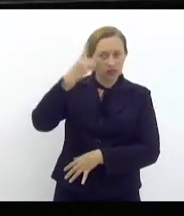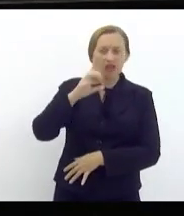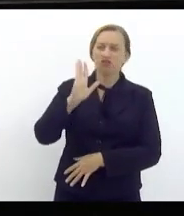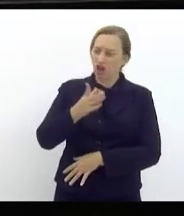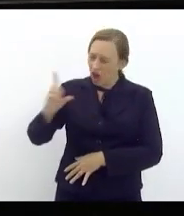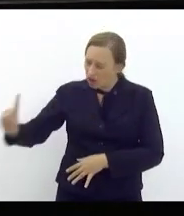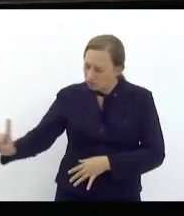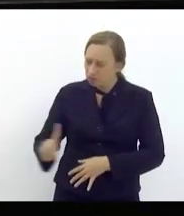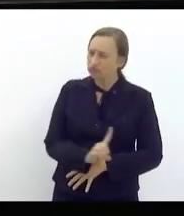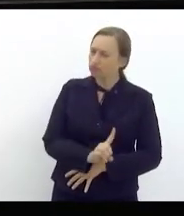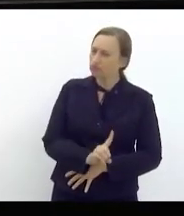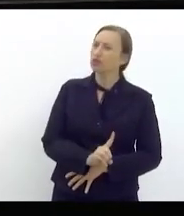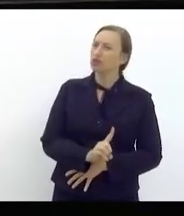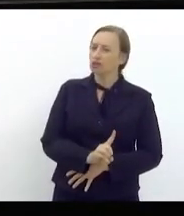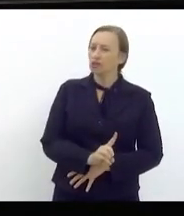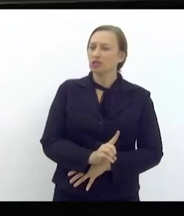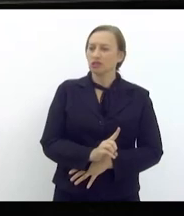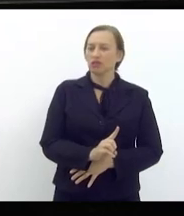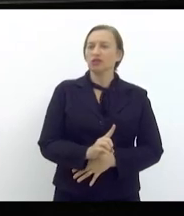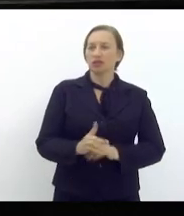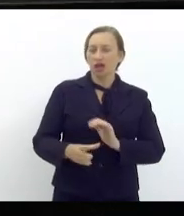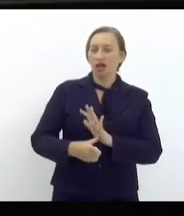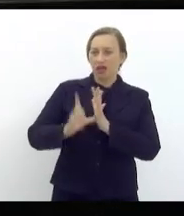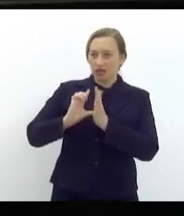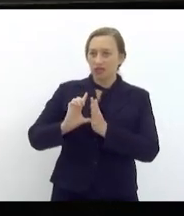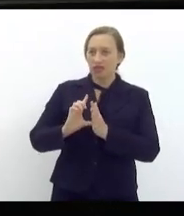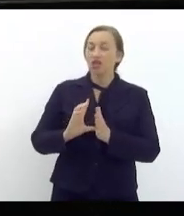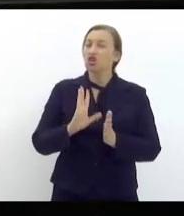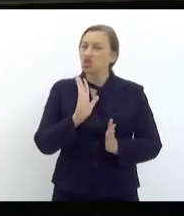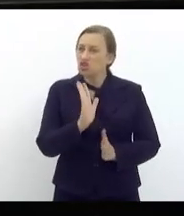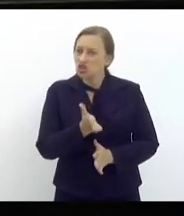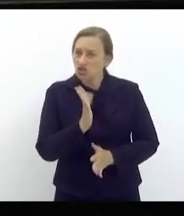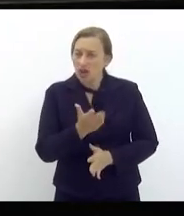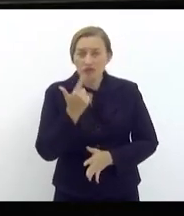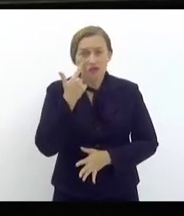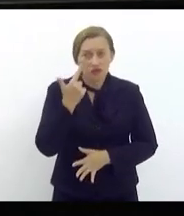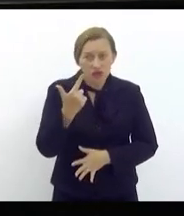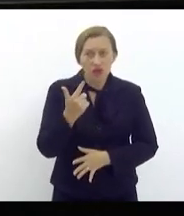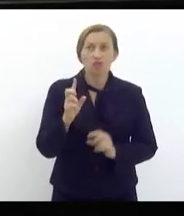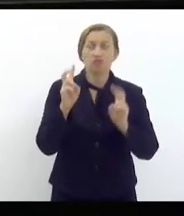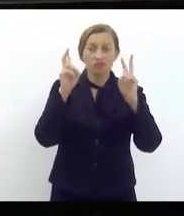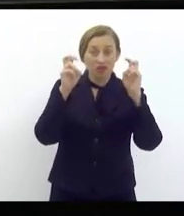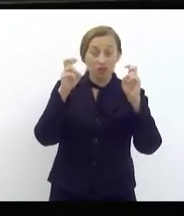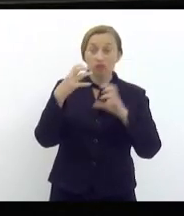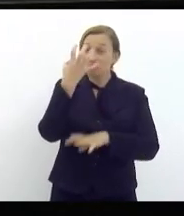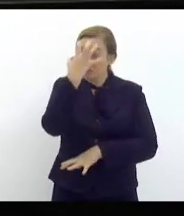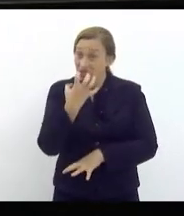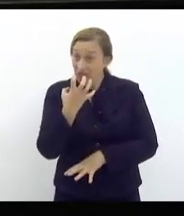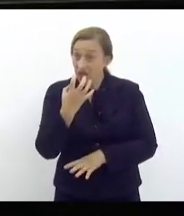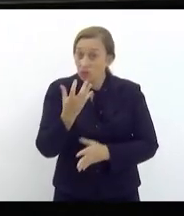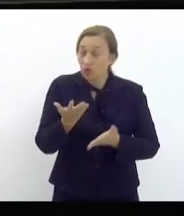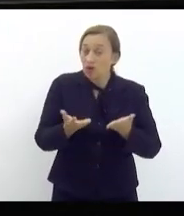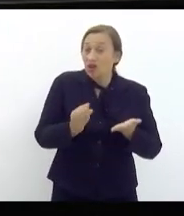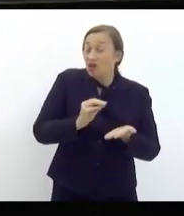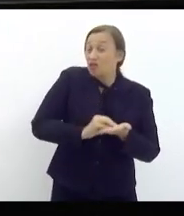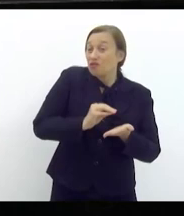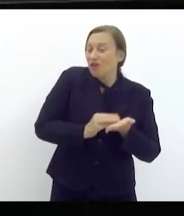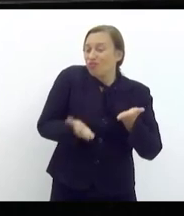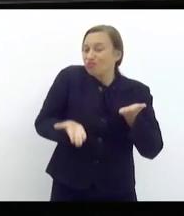as deputadas que me antecederam, já evidencia uma situação muito grave de desequilíbrio